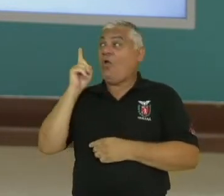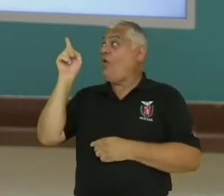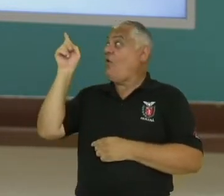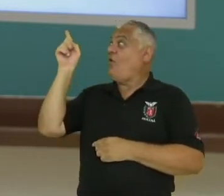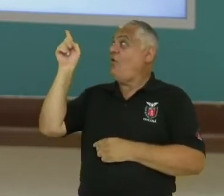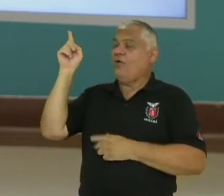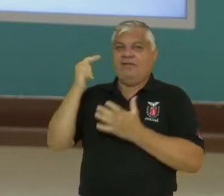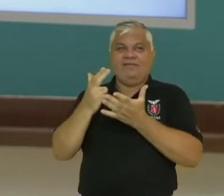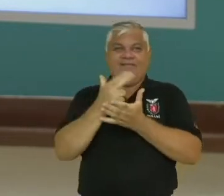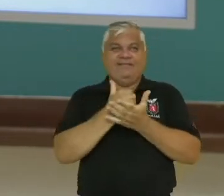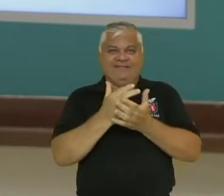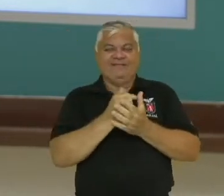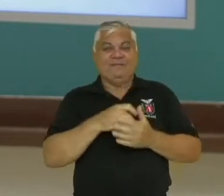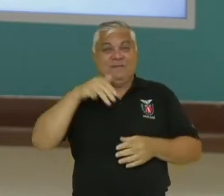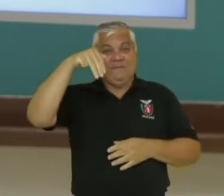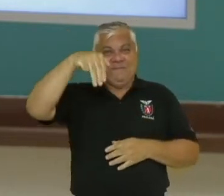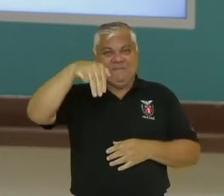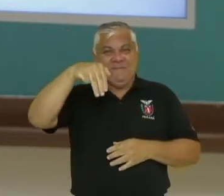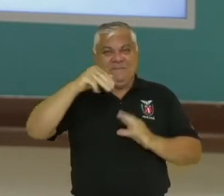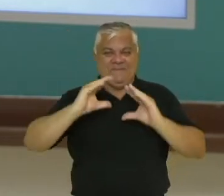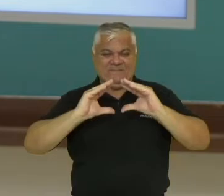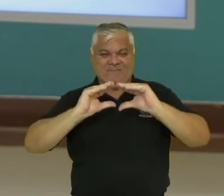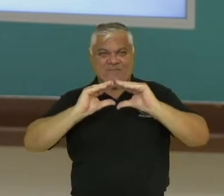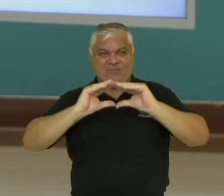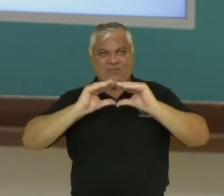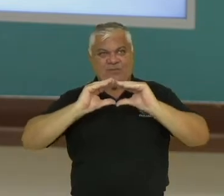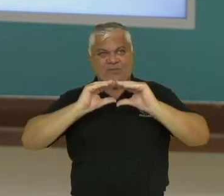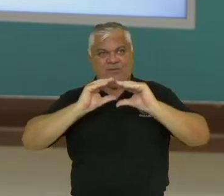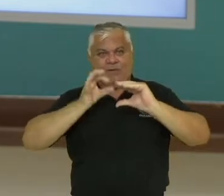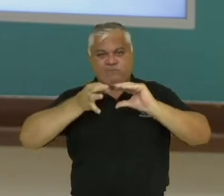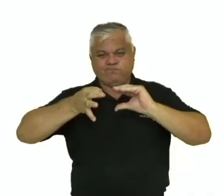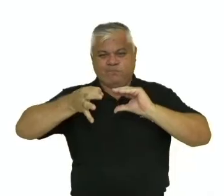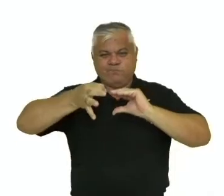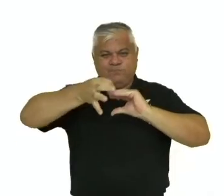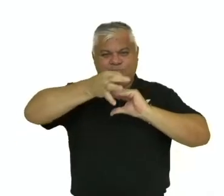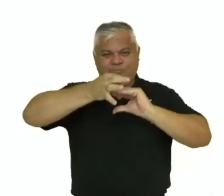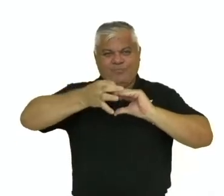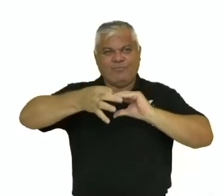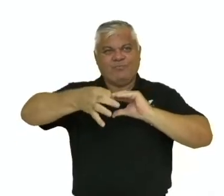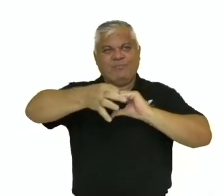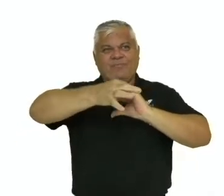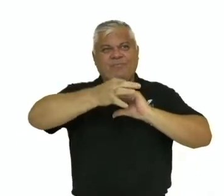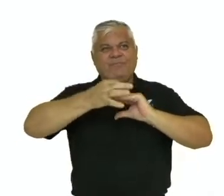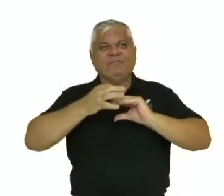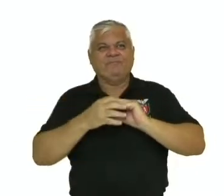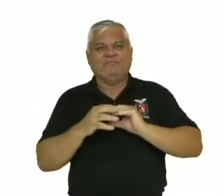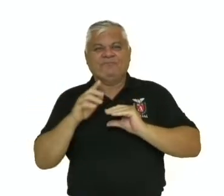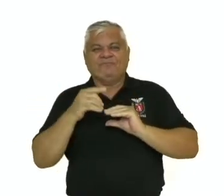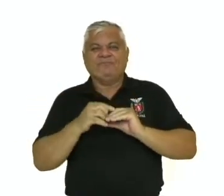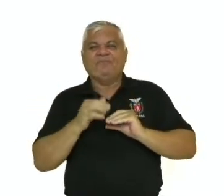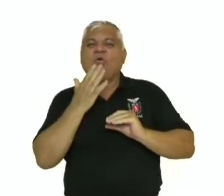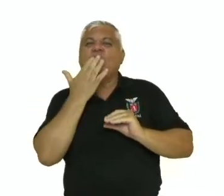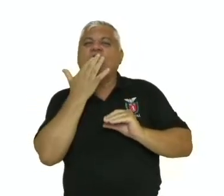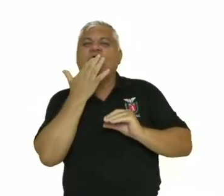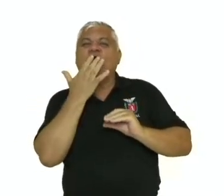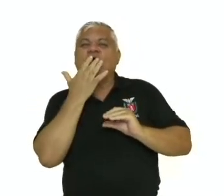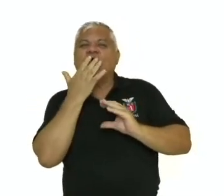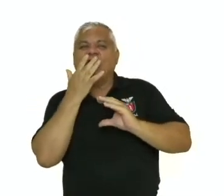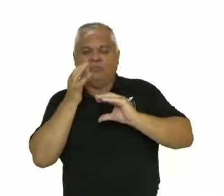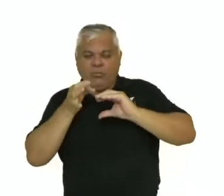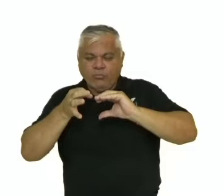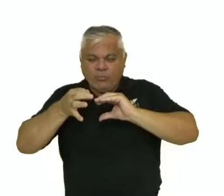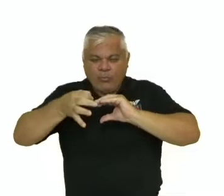da membrana celular, onde a gente tem aqui nas partes